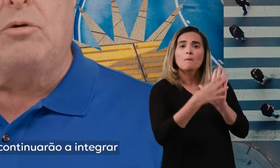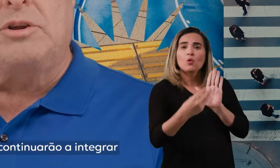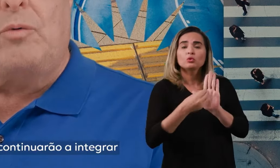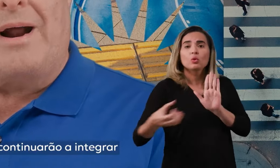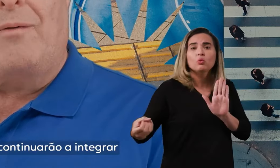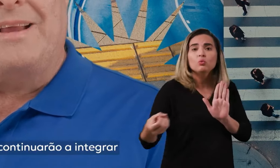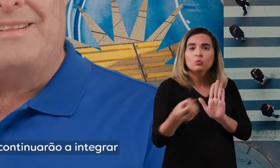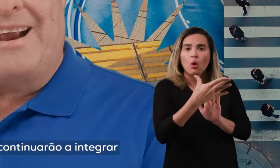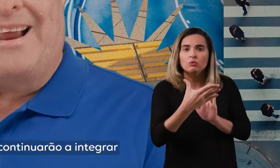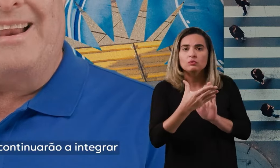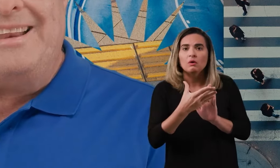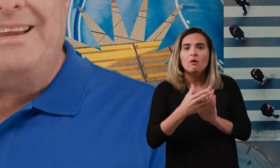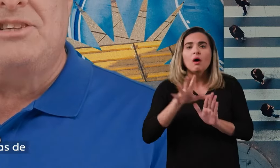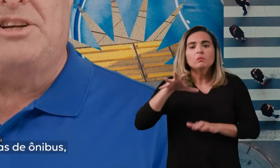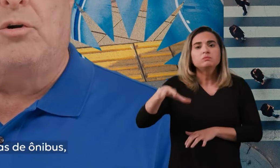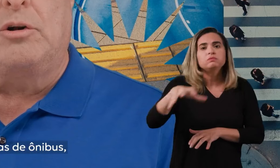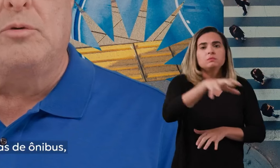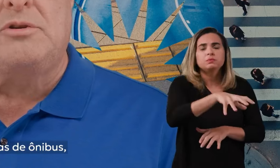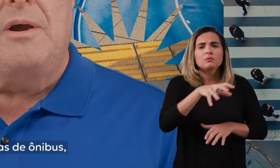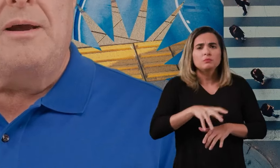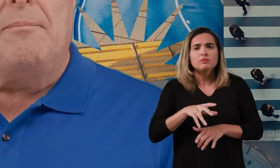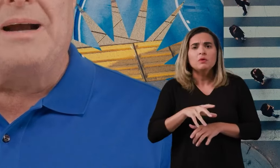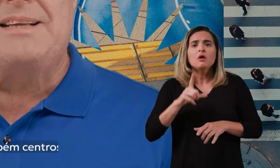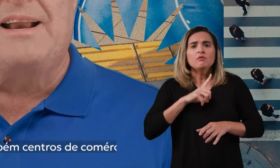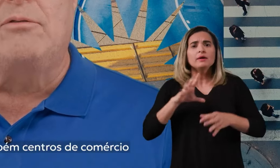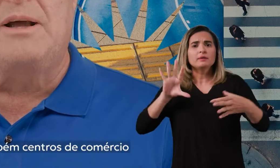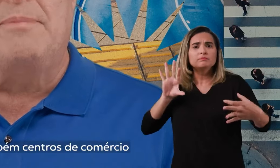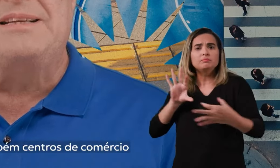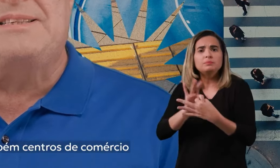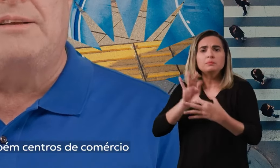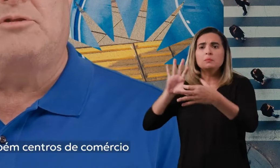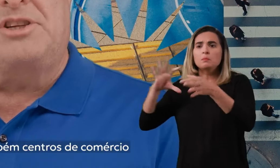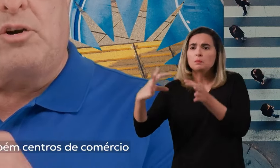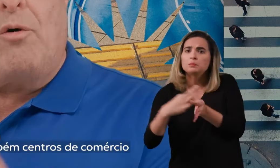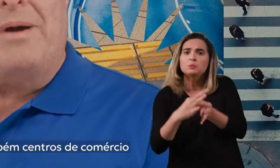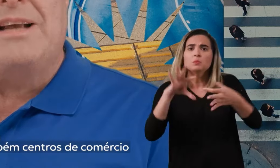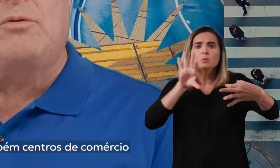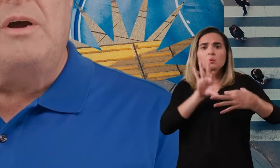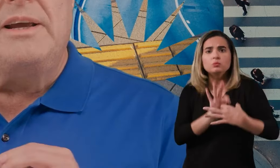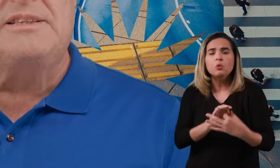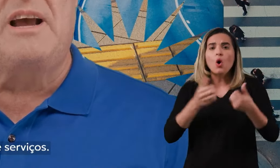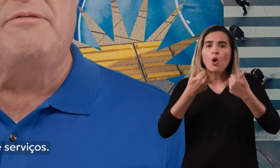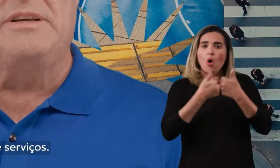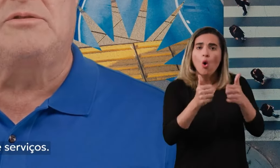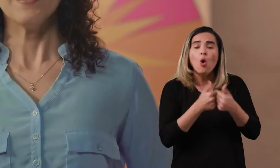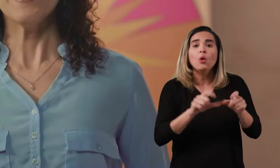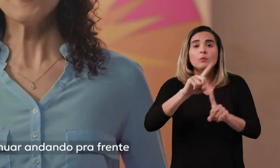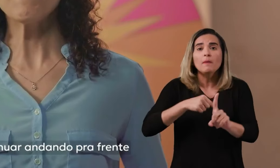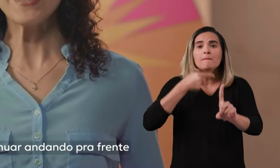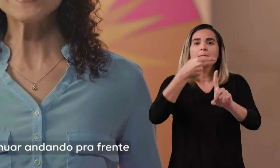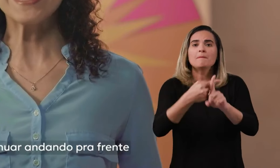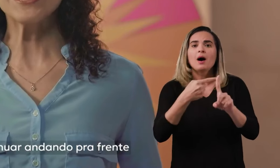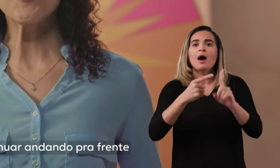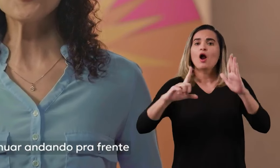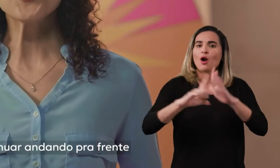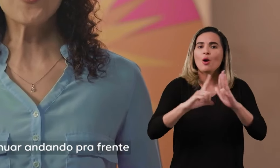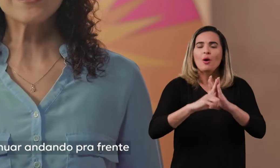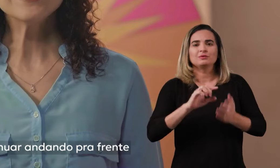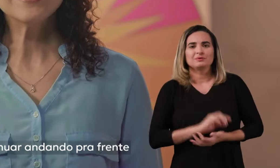terminais continuarão a integrar linhas de ônibus, mas serão também centros de comércio e serviços. E para a